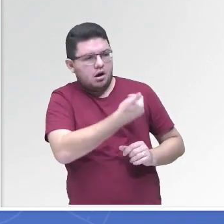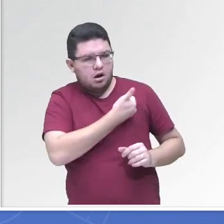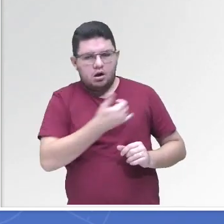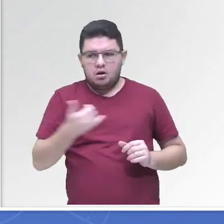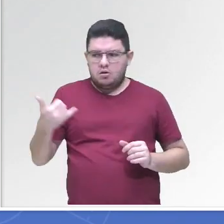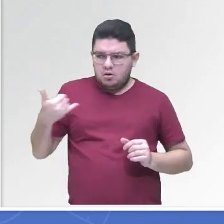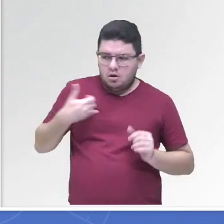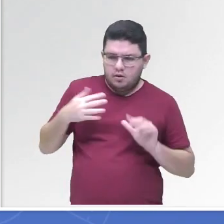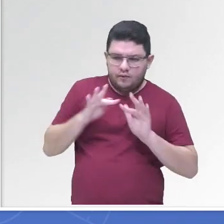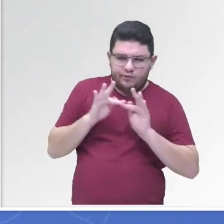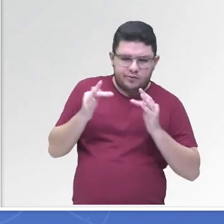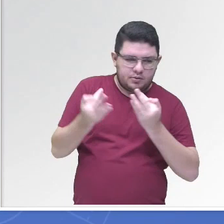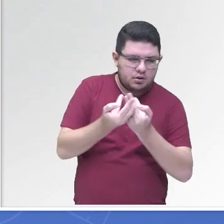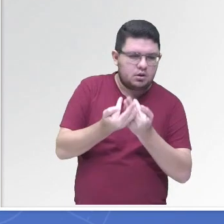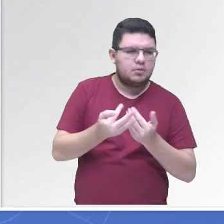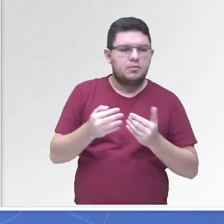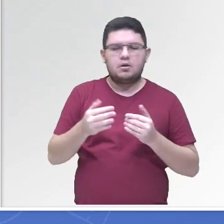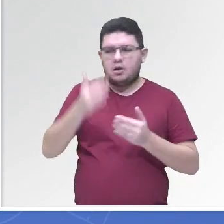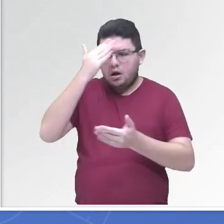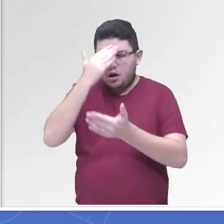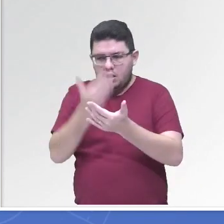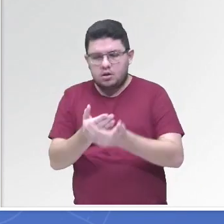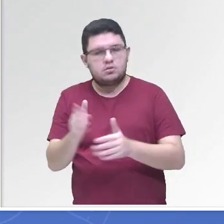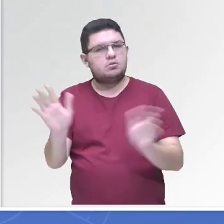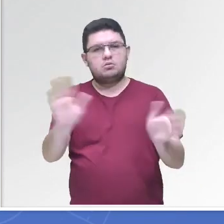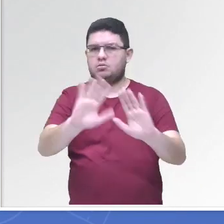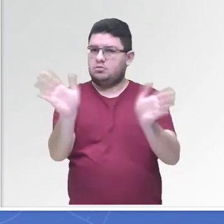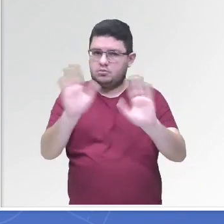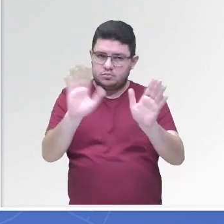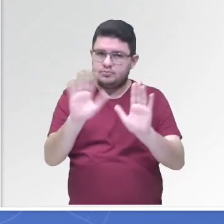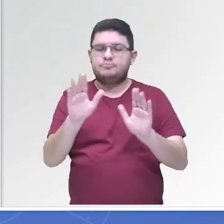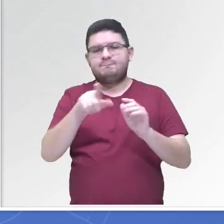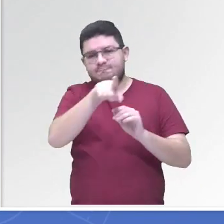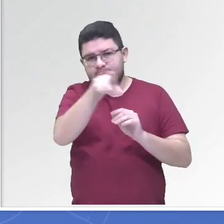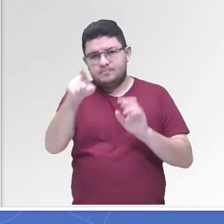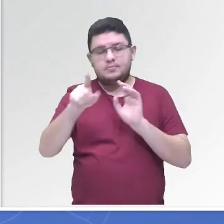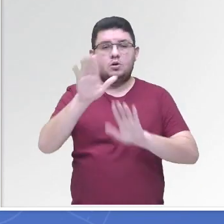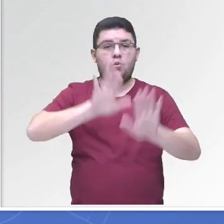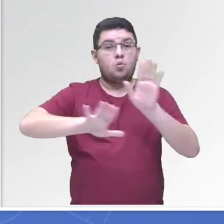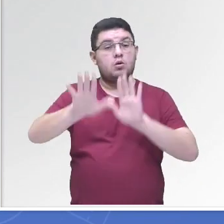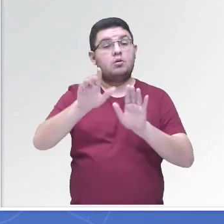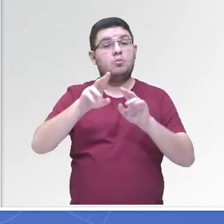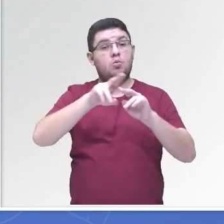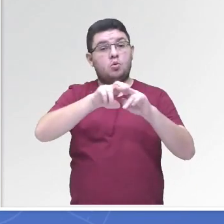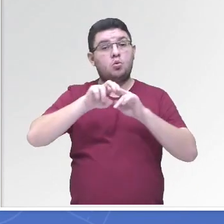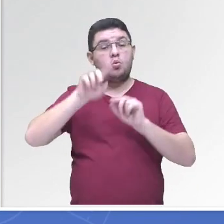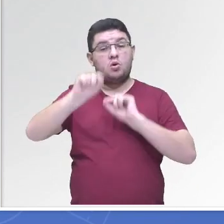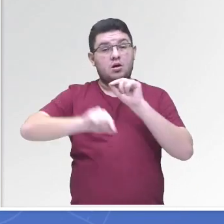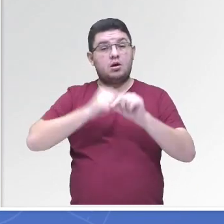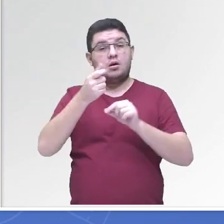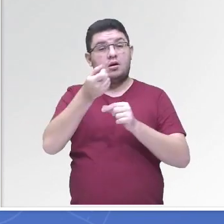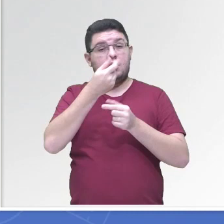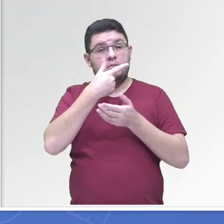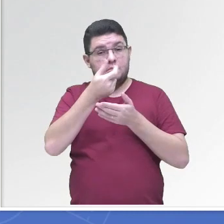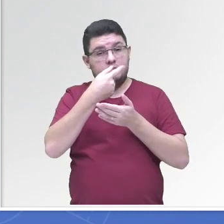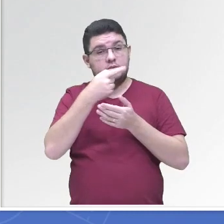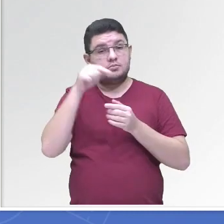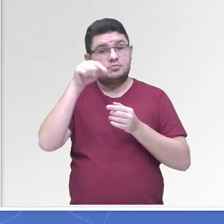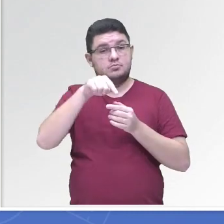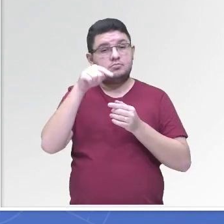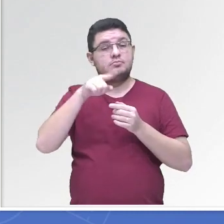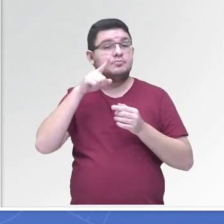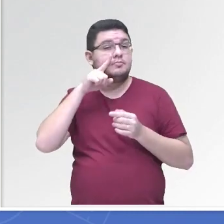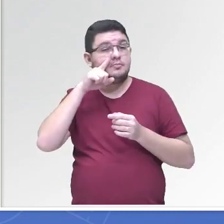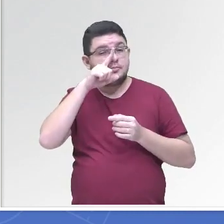sua mãe tomou, tá? Você precisa tomar cuidado porque a gente está falando aqui de drogas perigosas, que